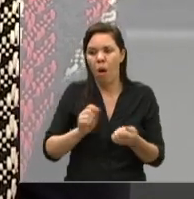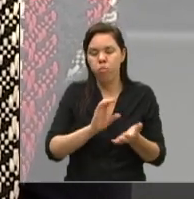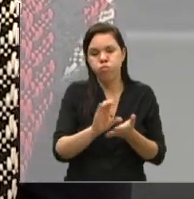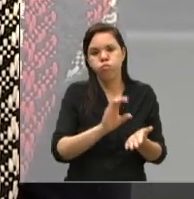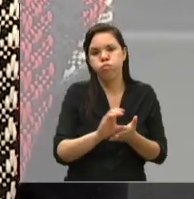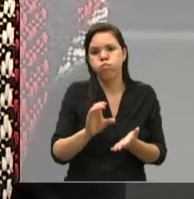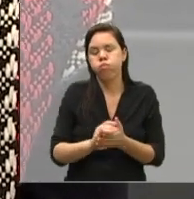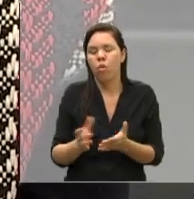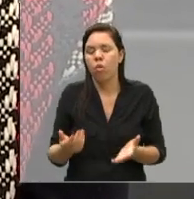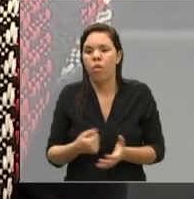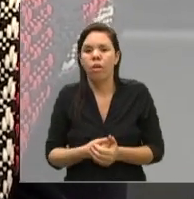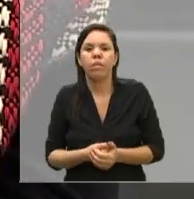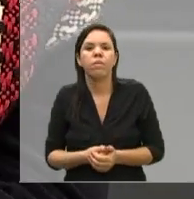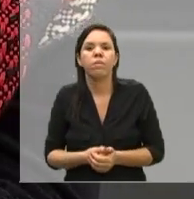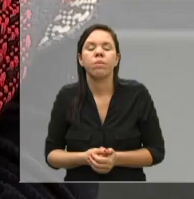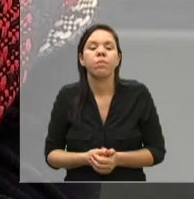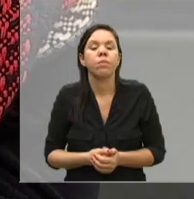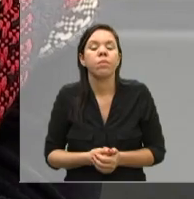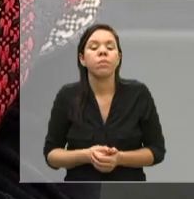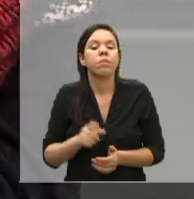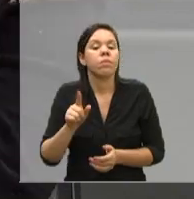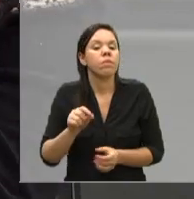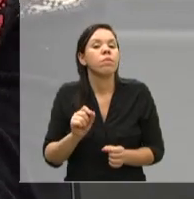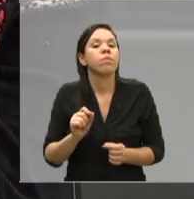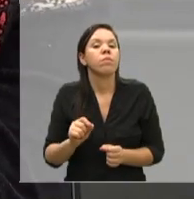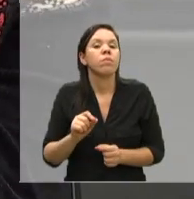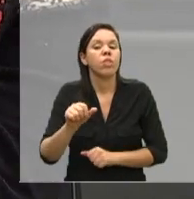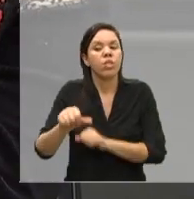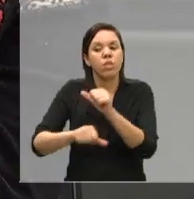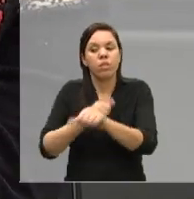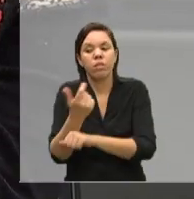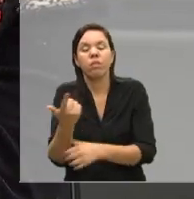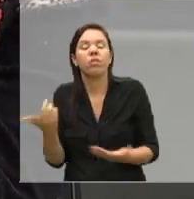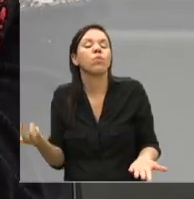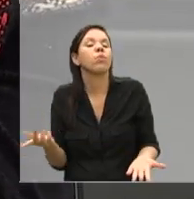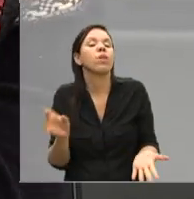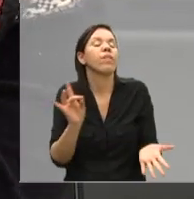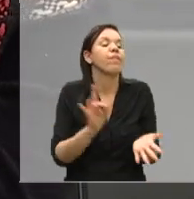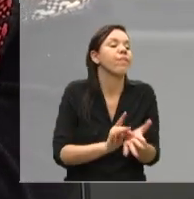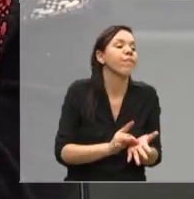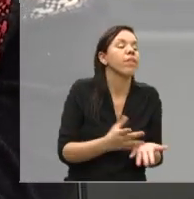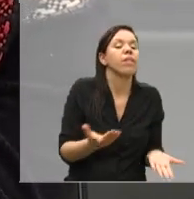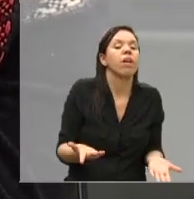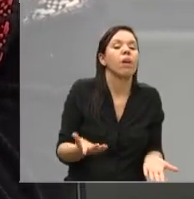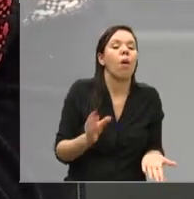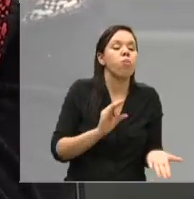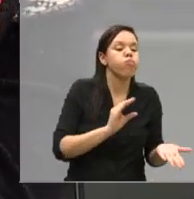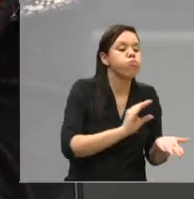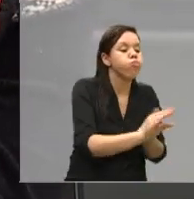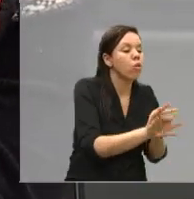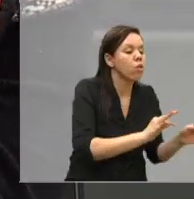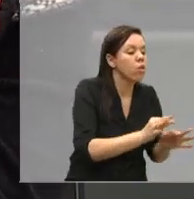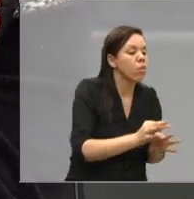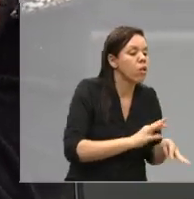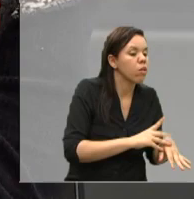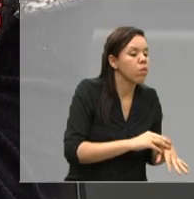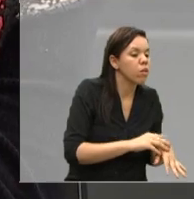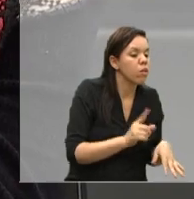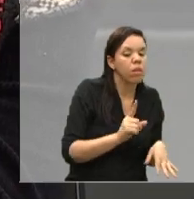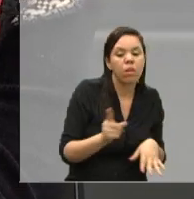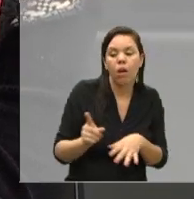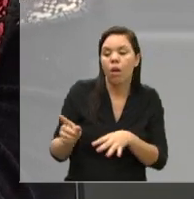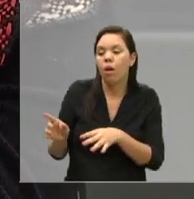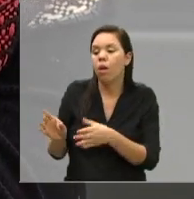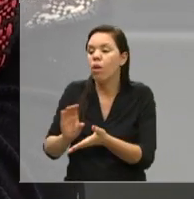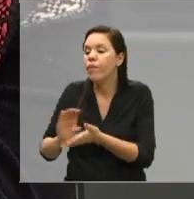média e alta complexidade, que é exatamente inverter a lógica, é você investir no tratamento da doença e